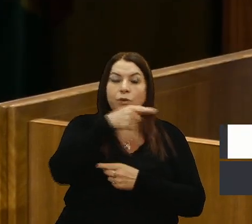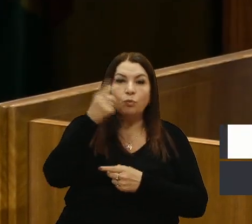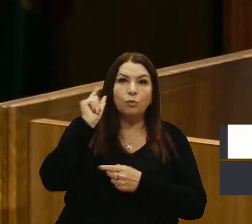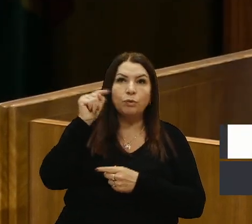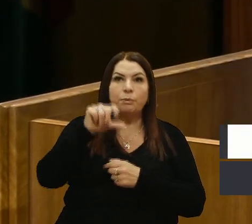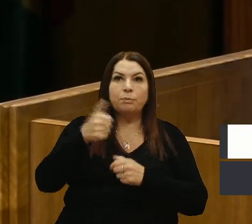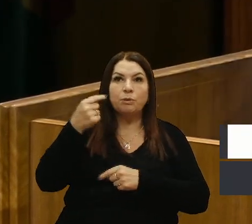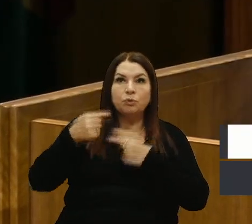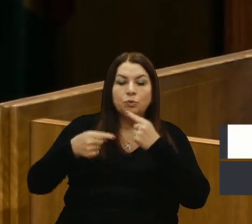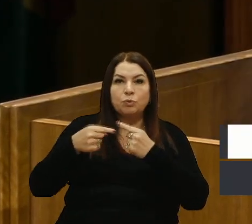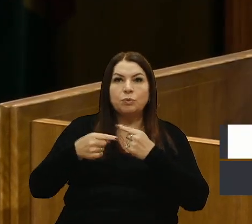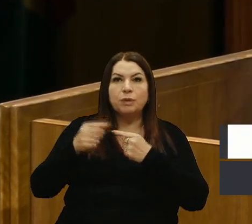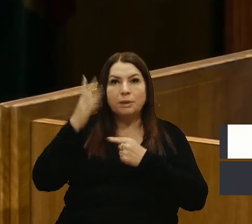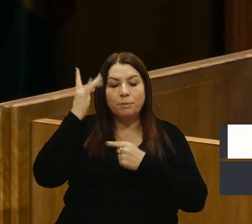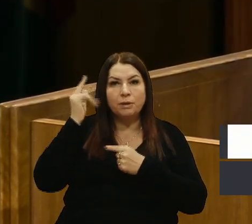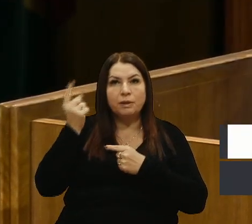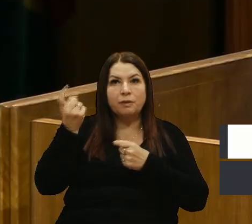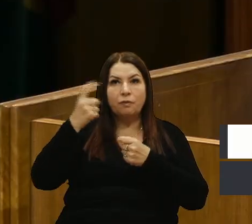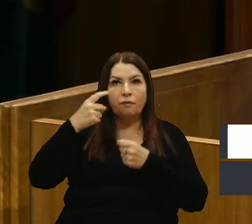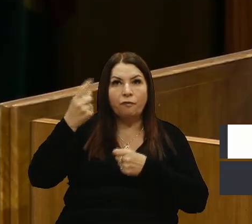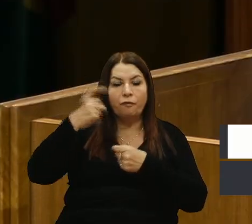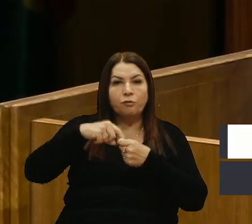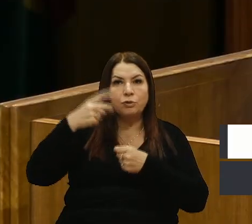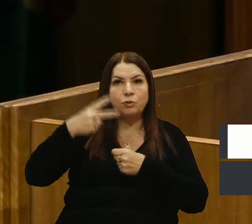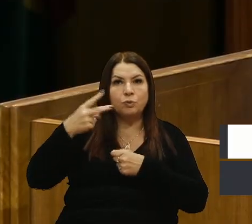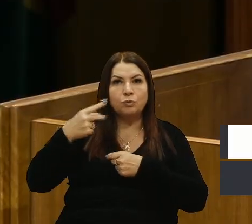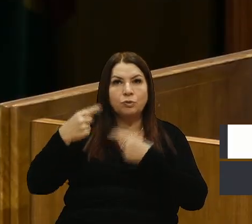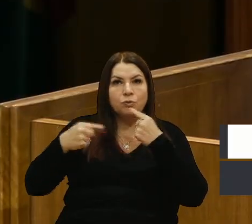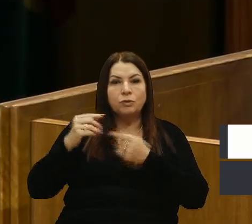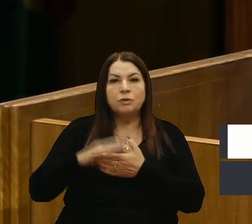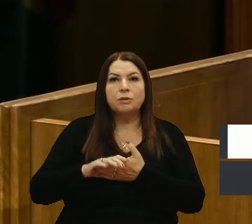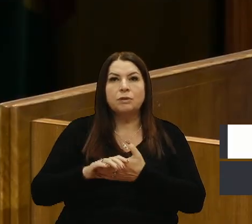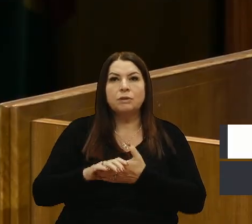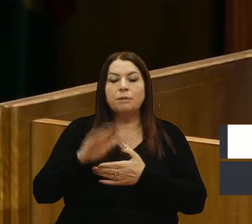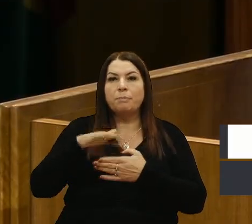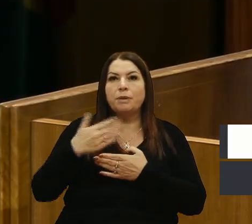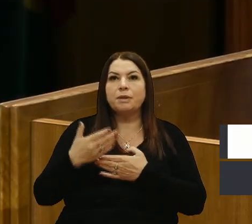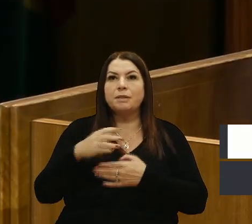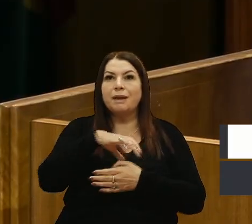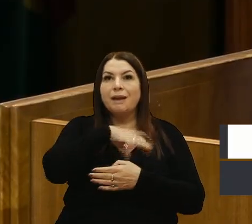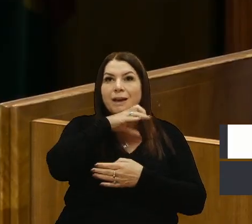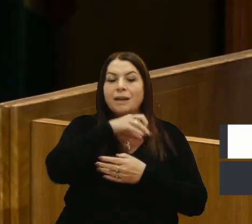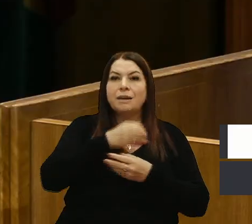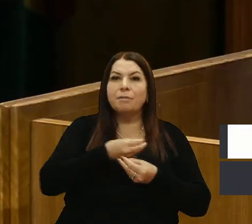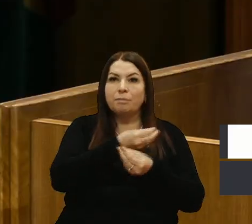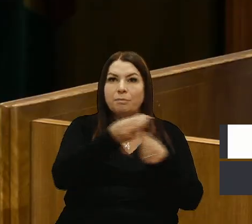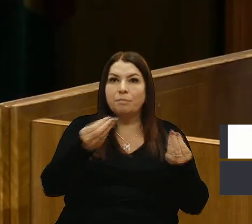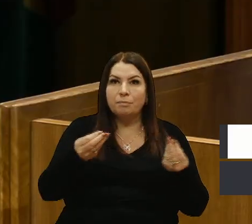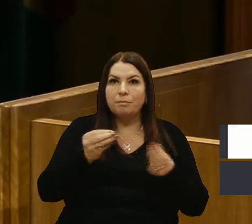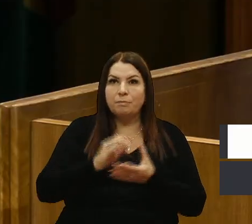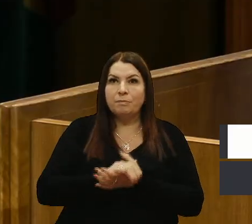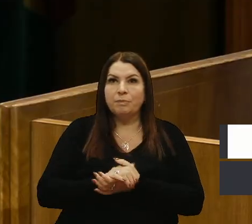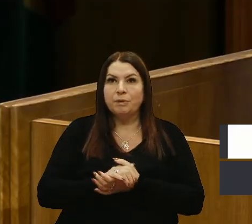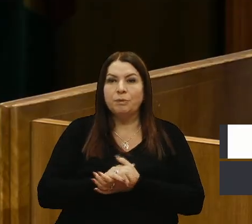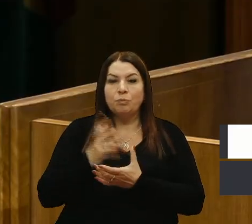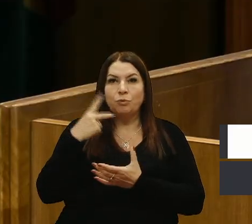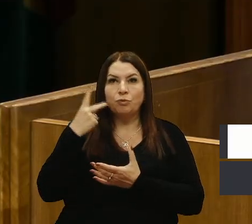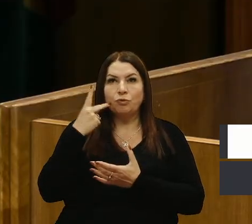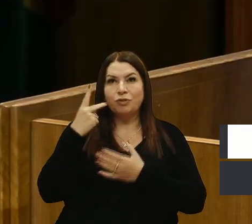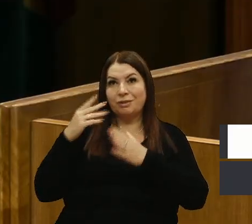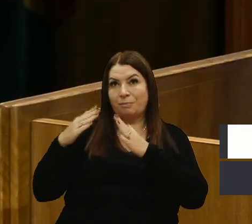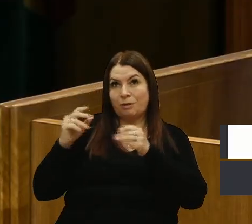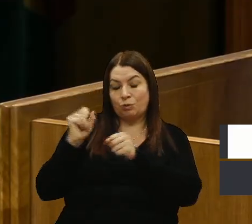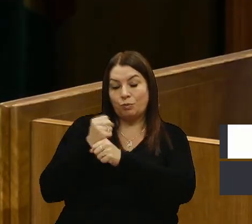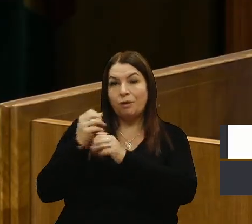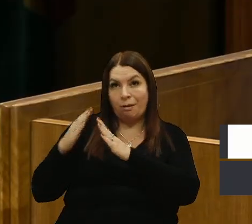primeira discussão e amanhã volta em segunda, provavelmente, que são mais áreas destinadas a políticas